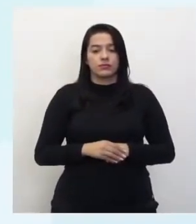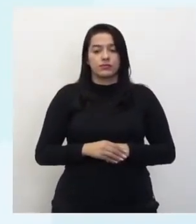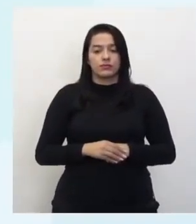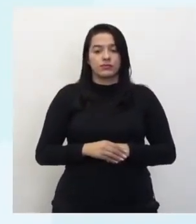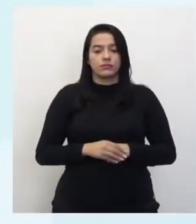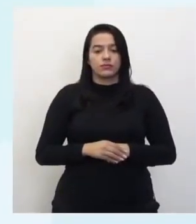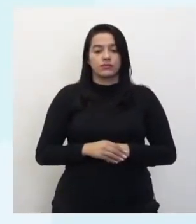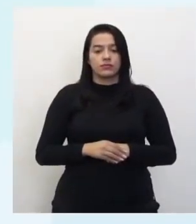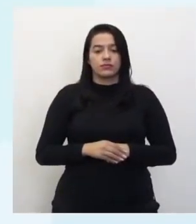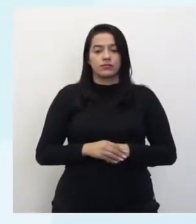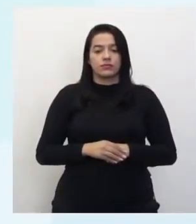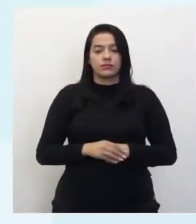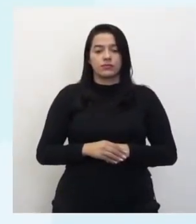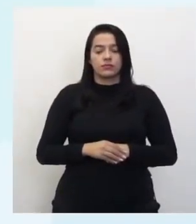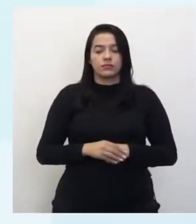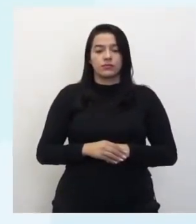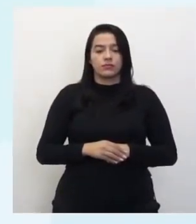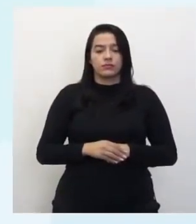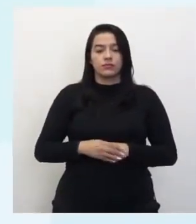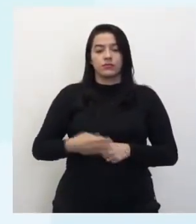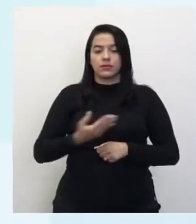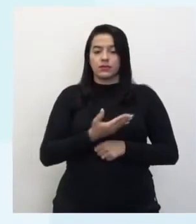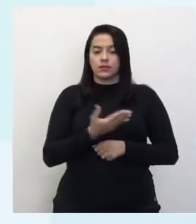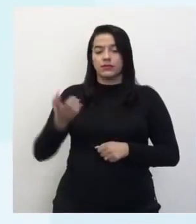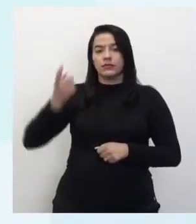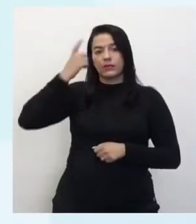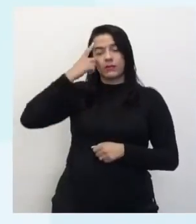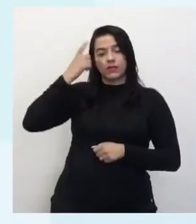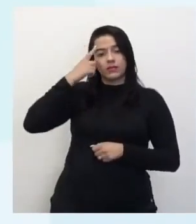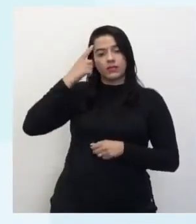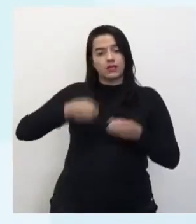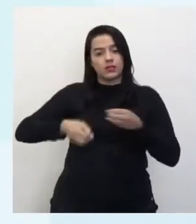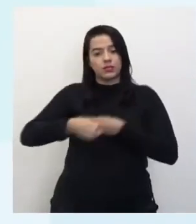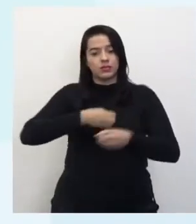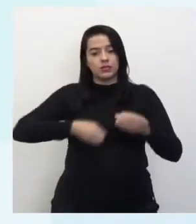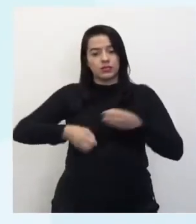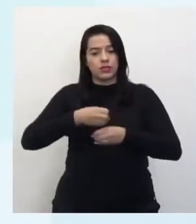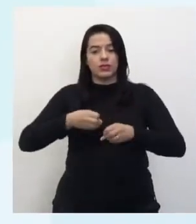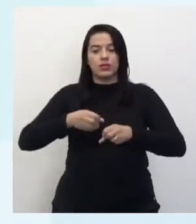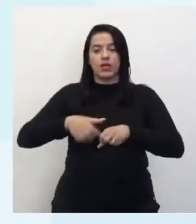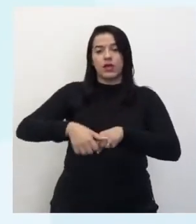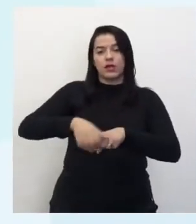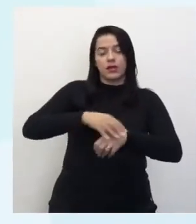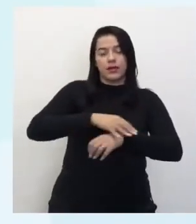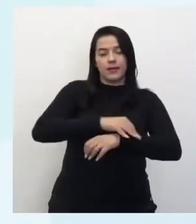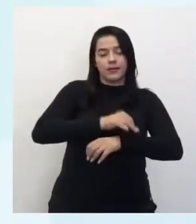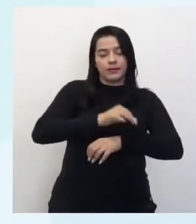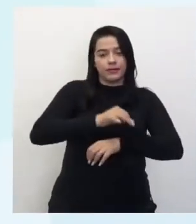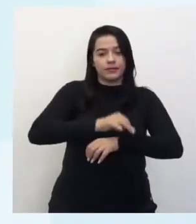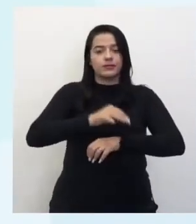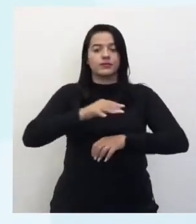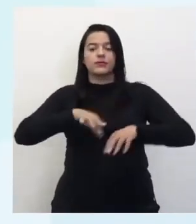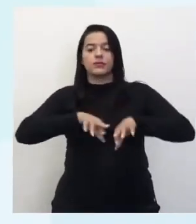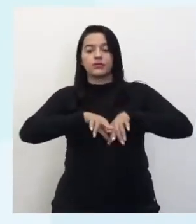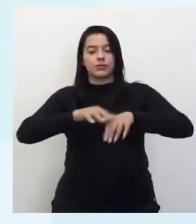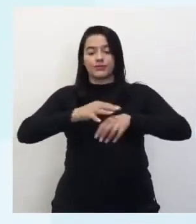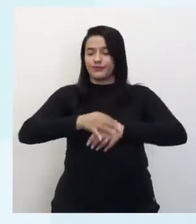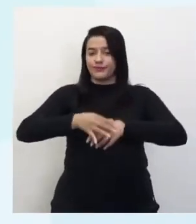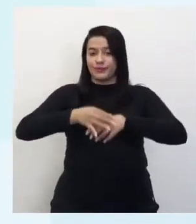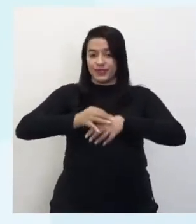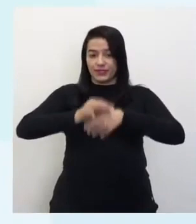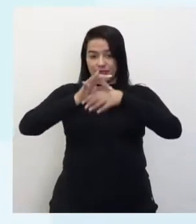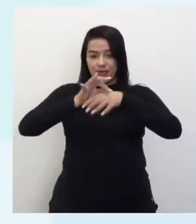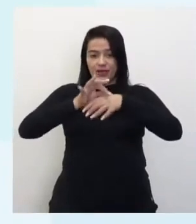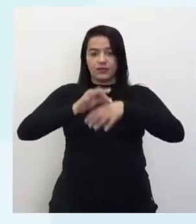Acho que é slide 18, isso. Pensando em células, tecidos, órgãos, sistema, faça um breve